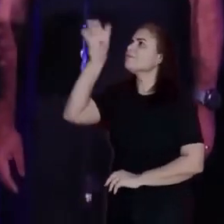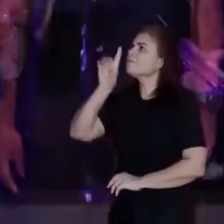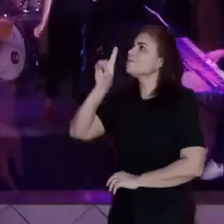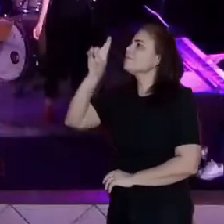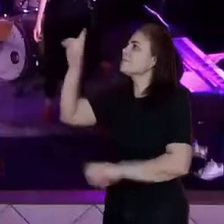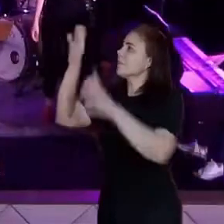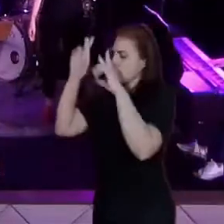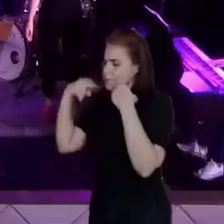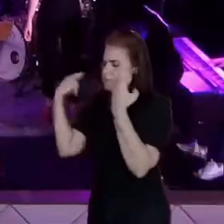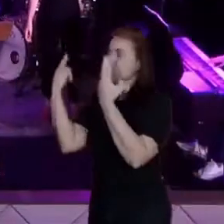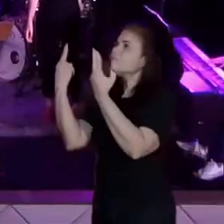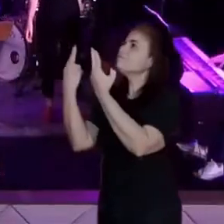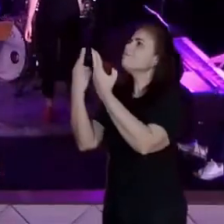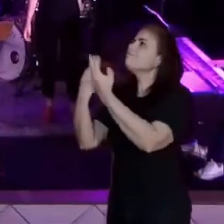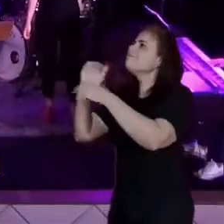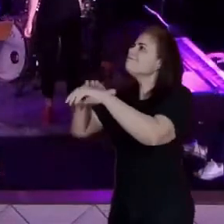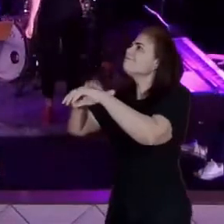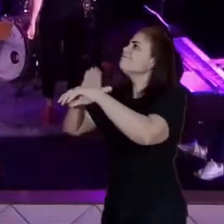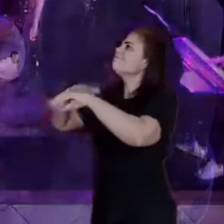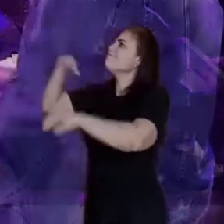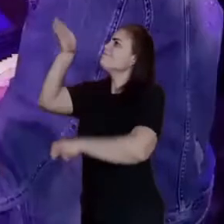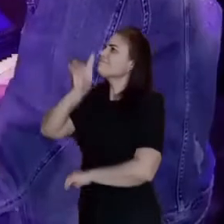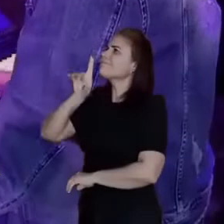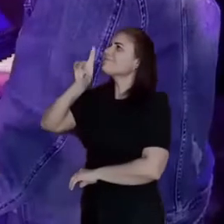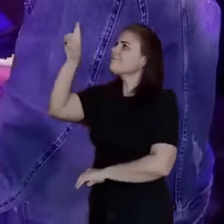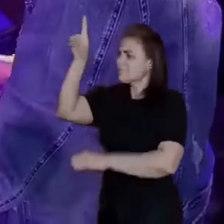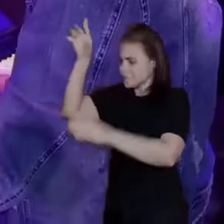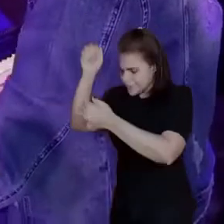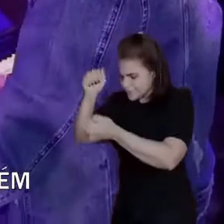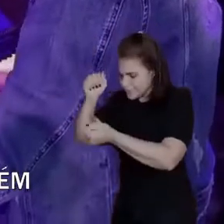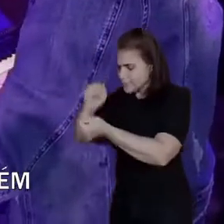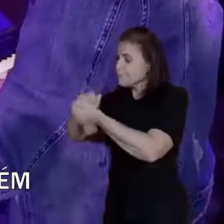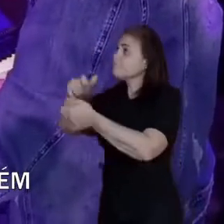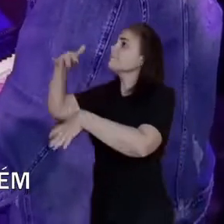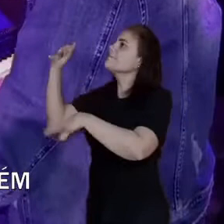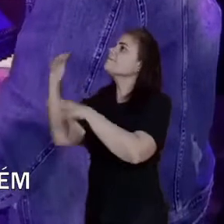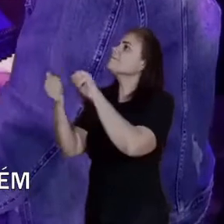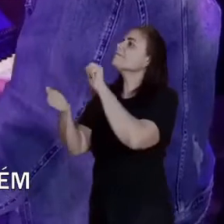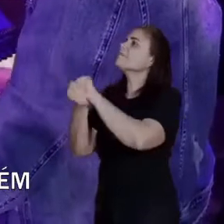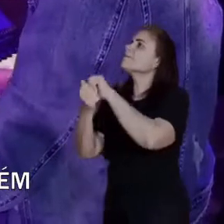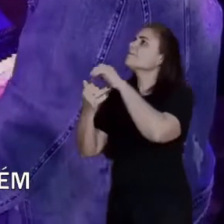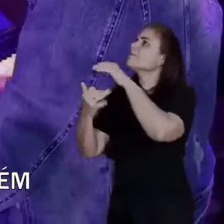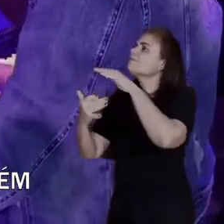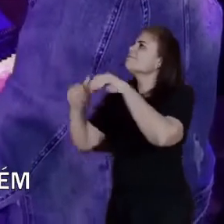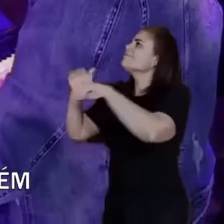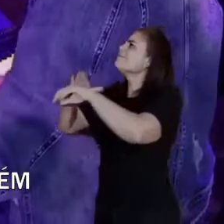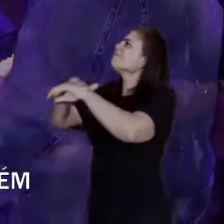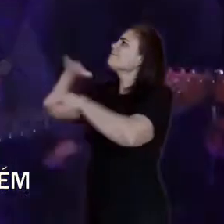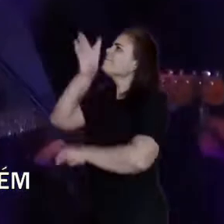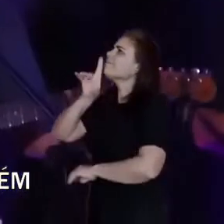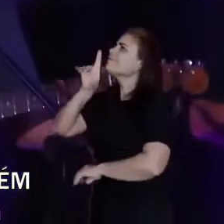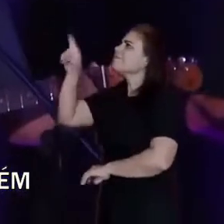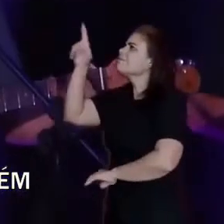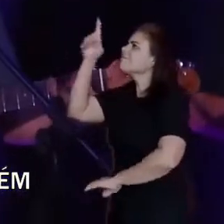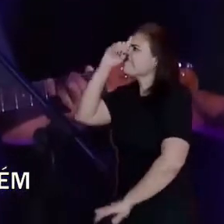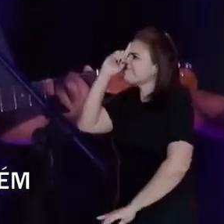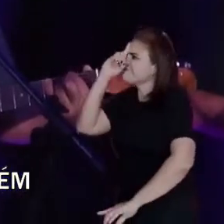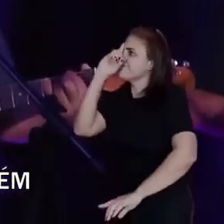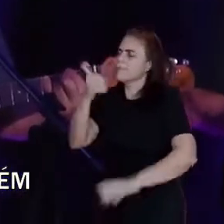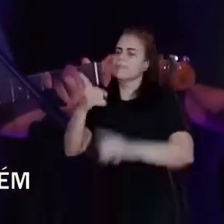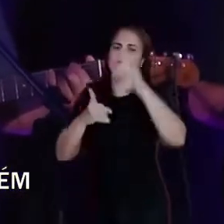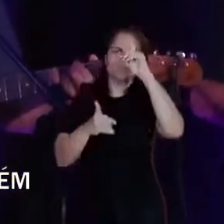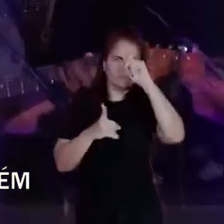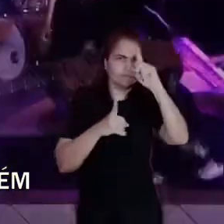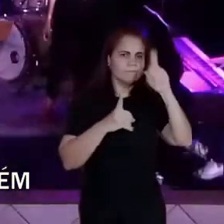é o reino EA Glória para sempre pelo autor